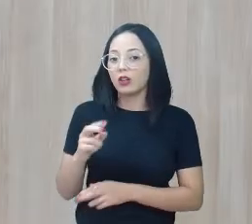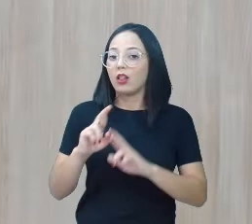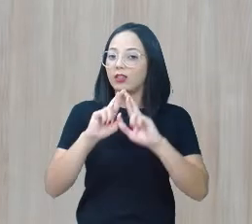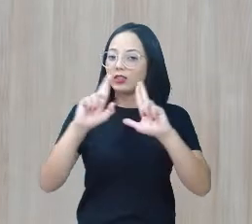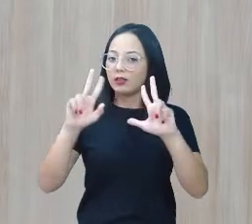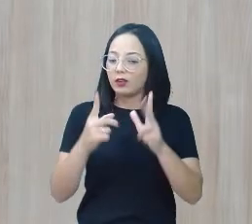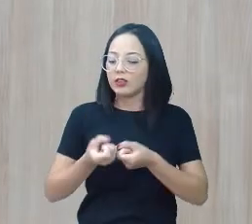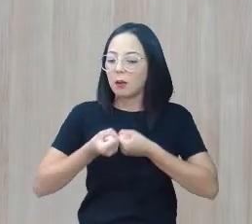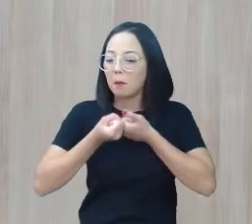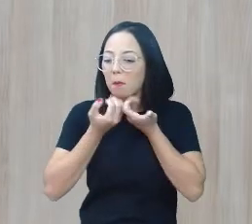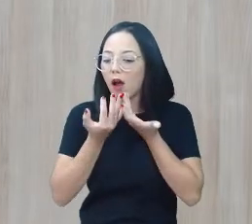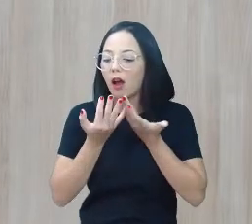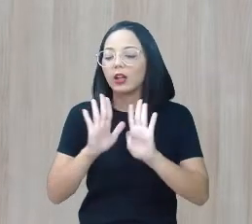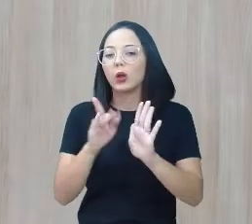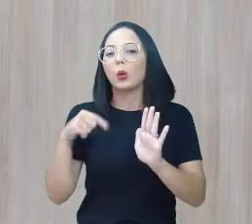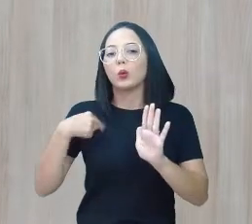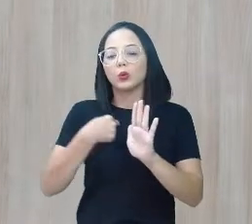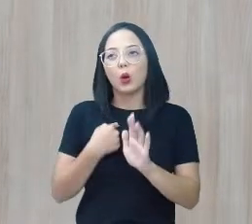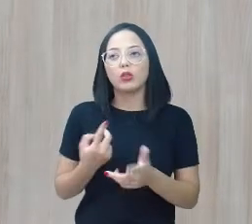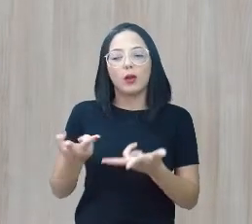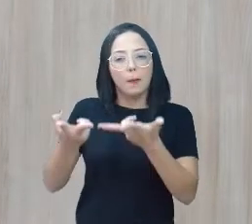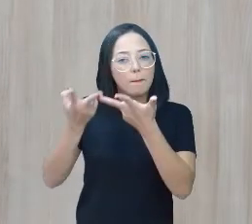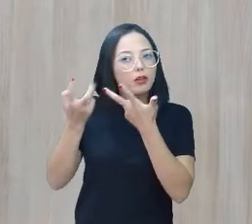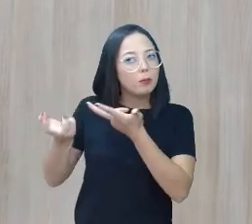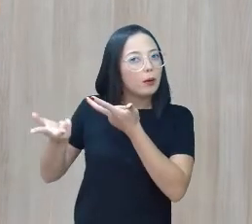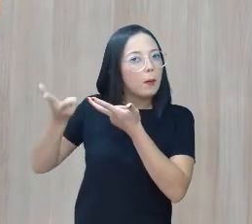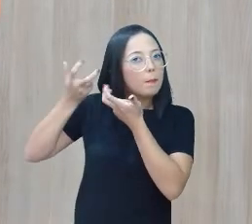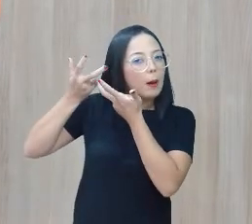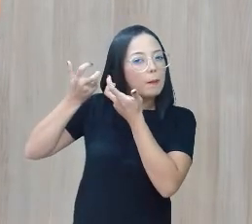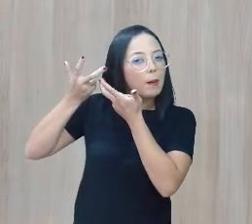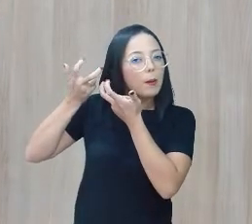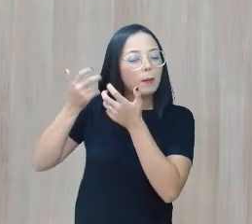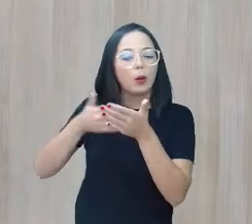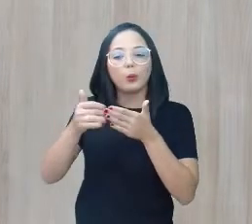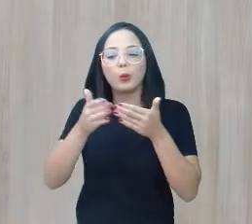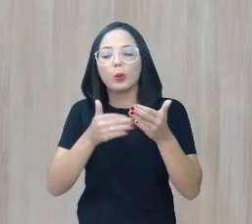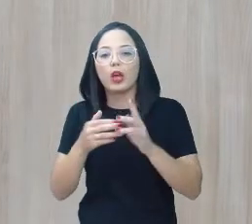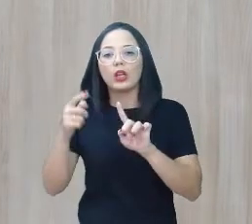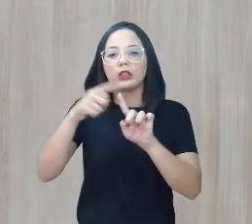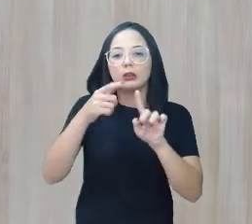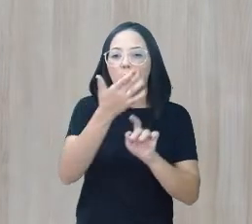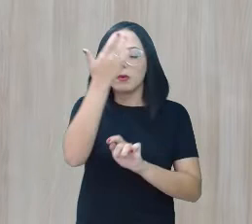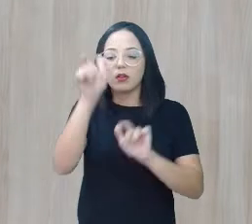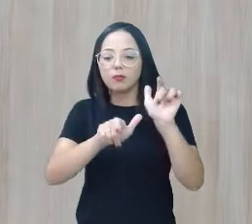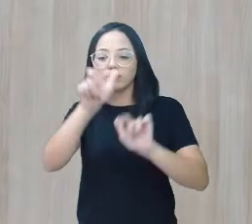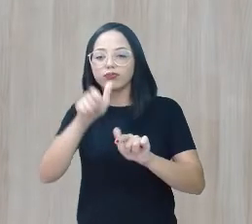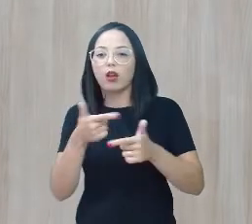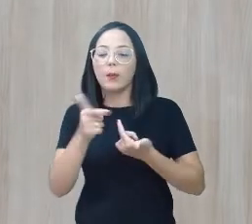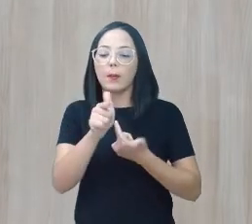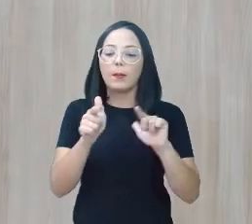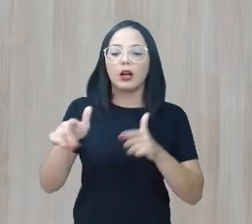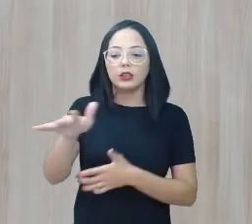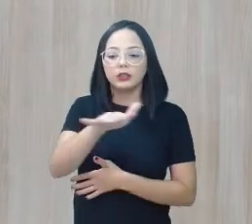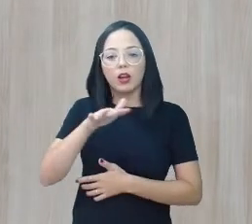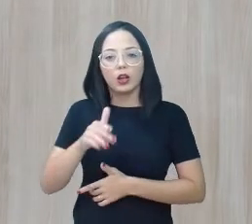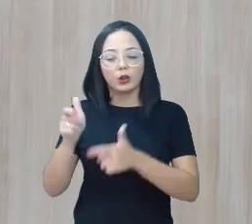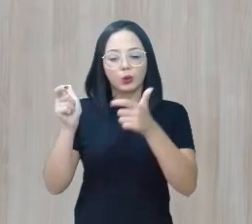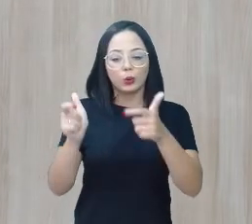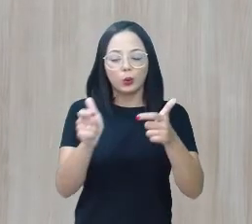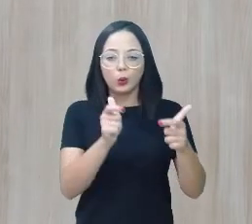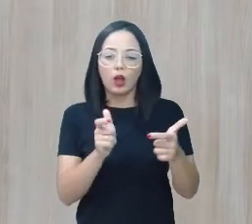Então, pessoal, quando nós ouvimos qualquer pessoa de diferente região,